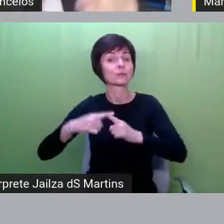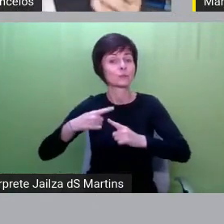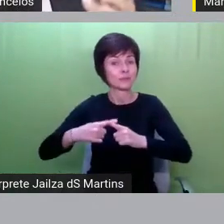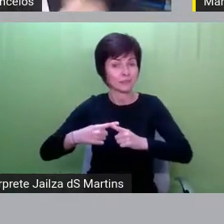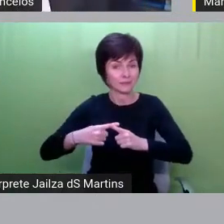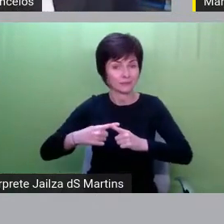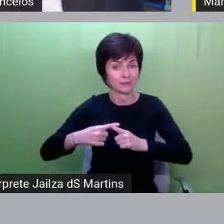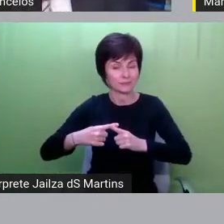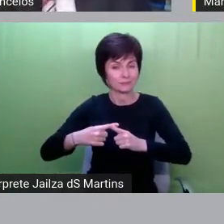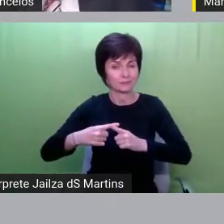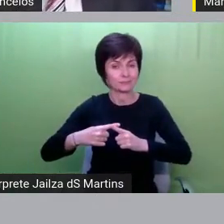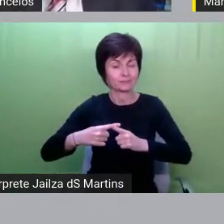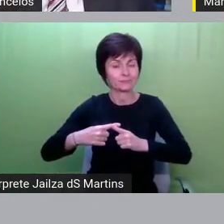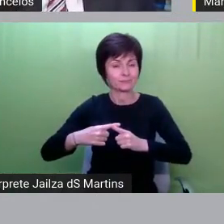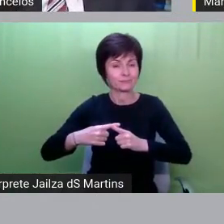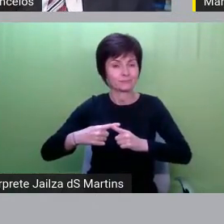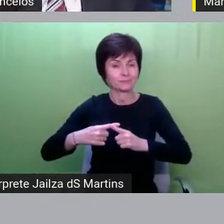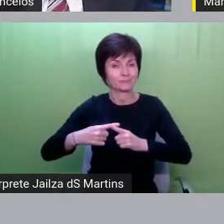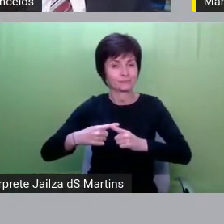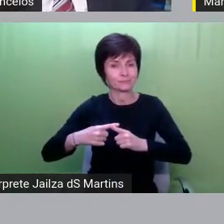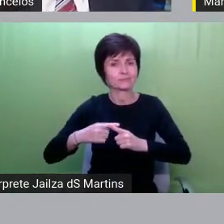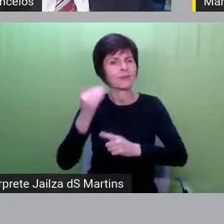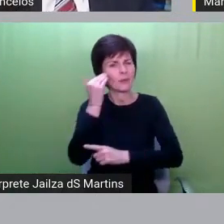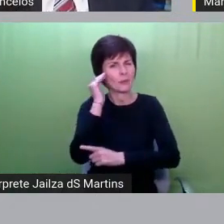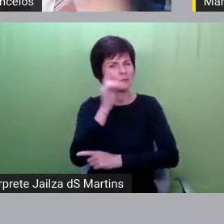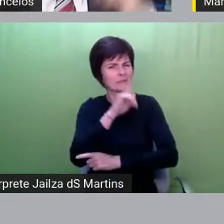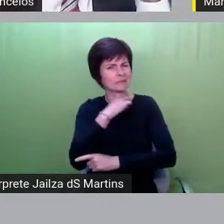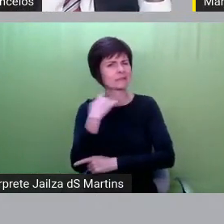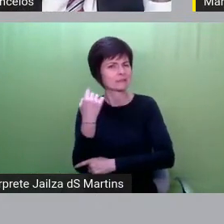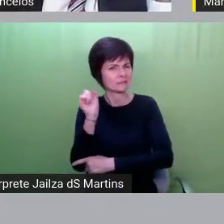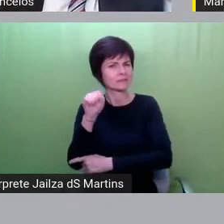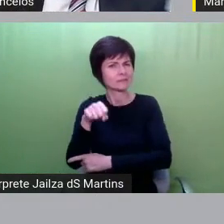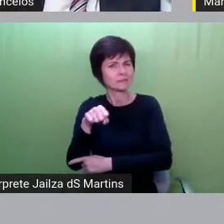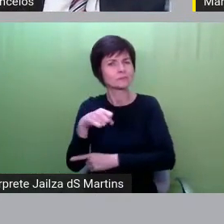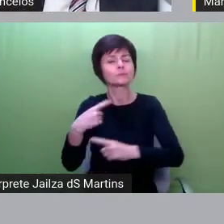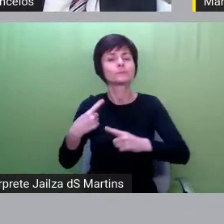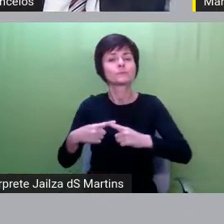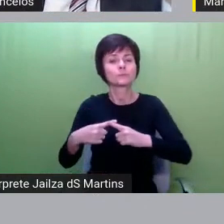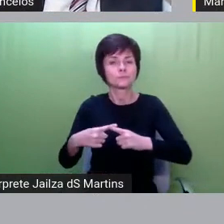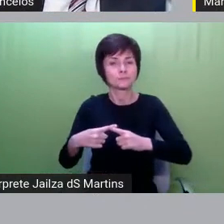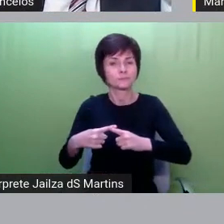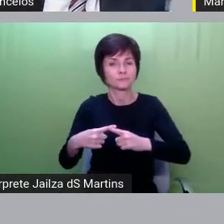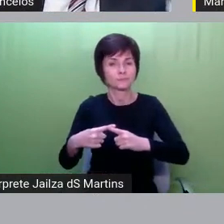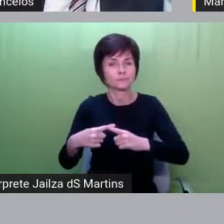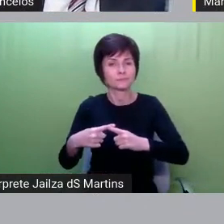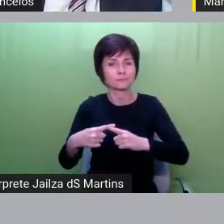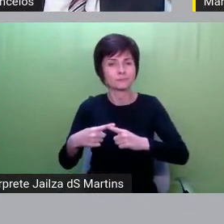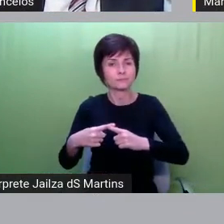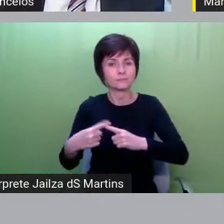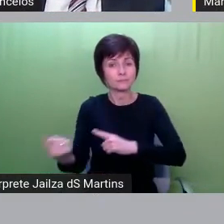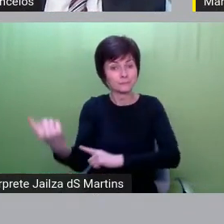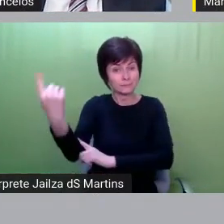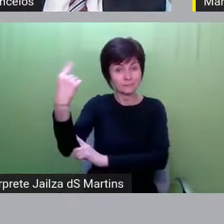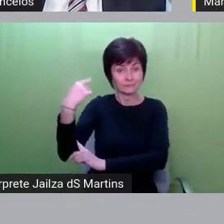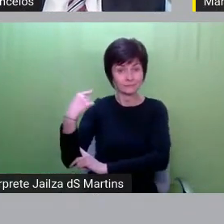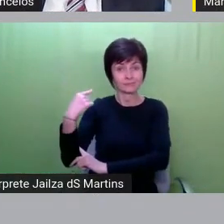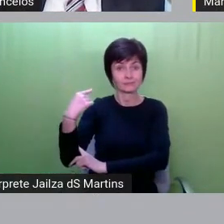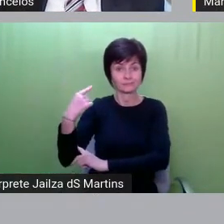professor, colegas. Eu entendo que tardia, porque quem concebeu,